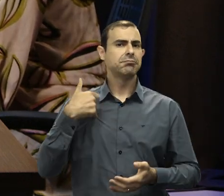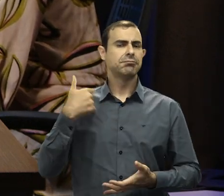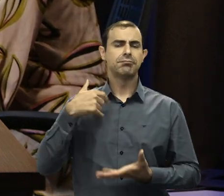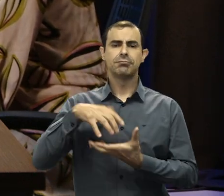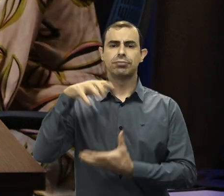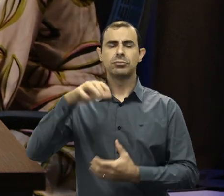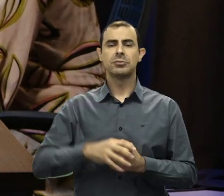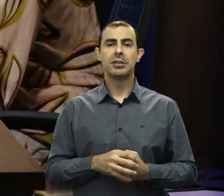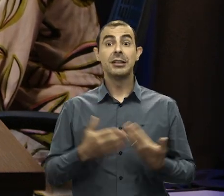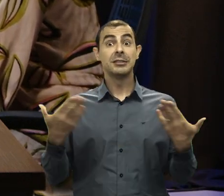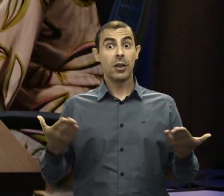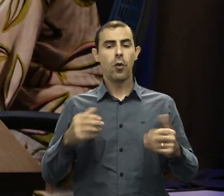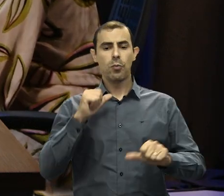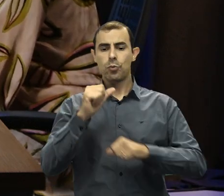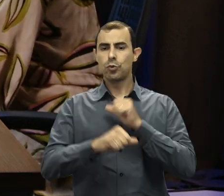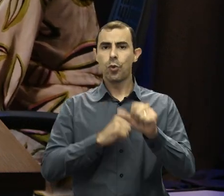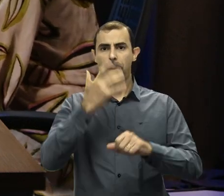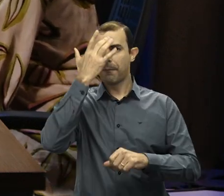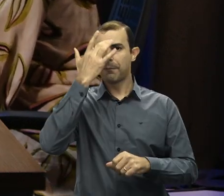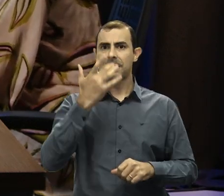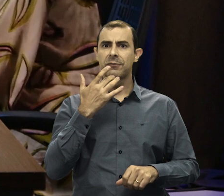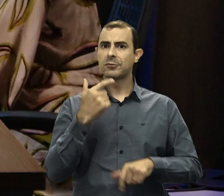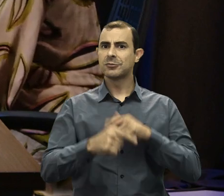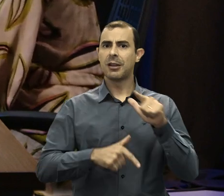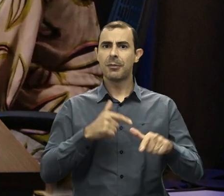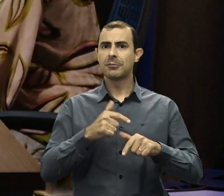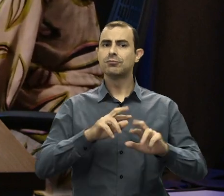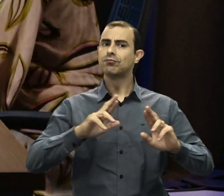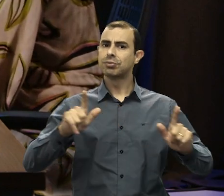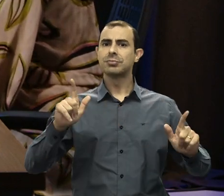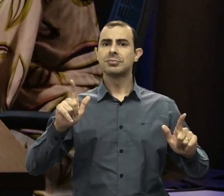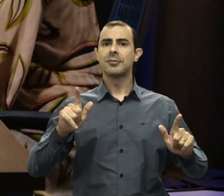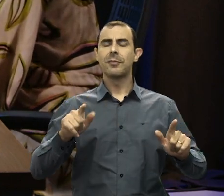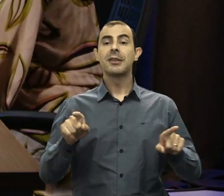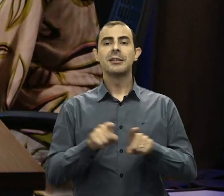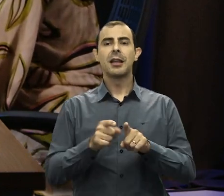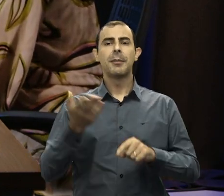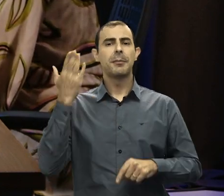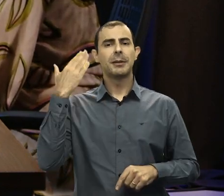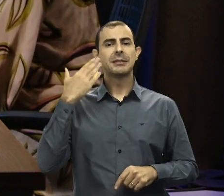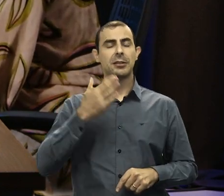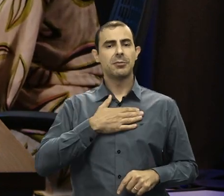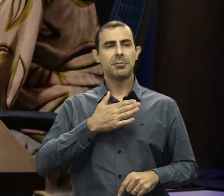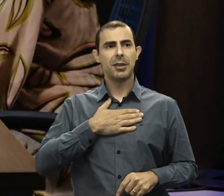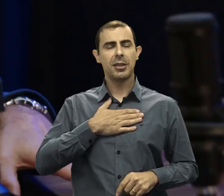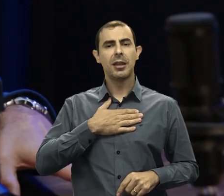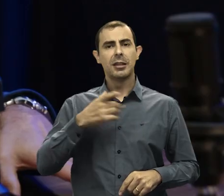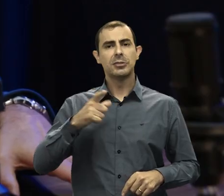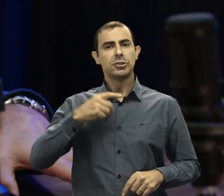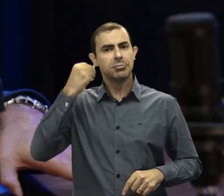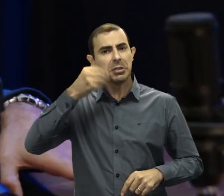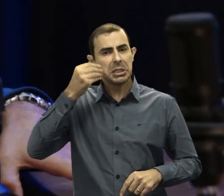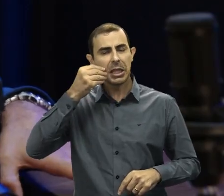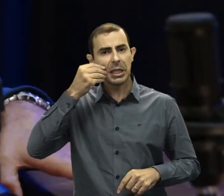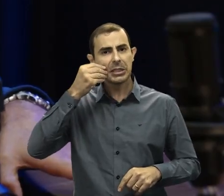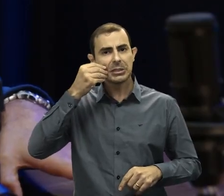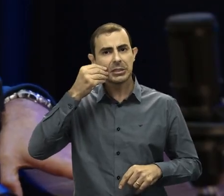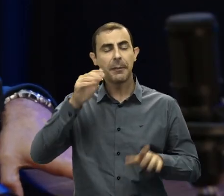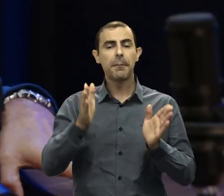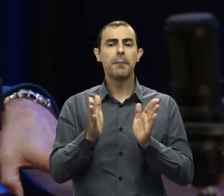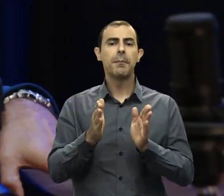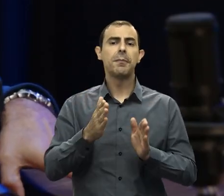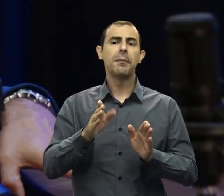da terceira idade. Então mudou muito o perfil. Naquela época também até a maturidade, né,